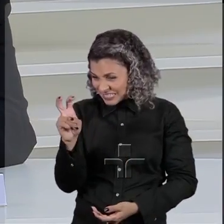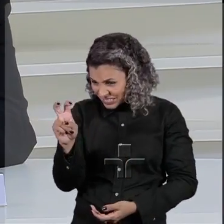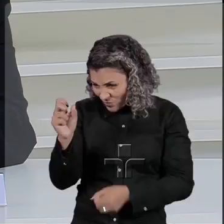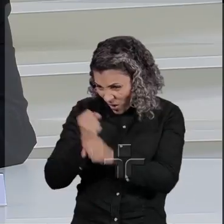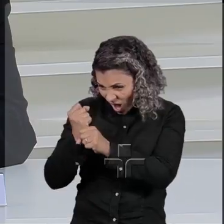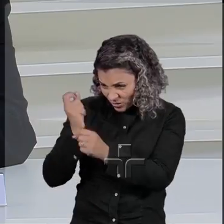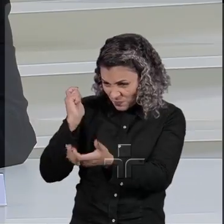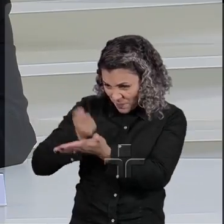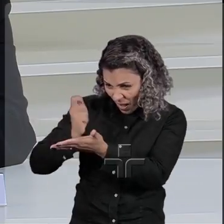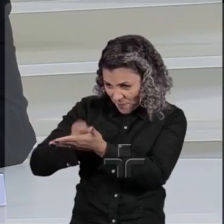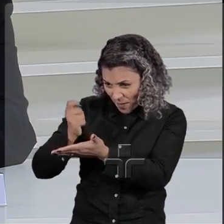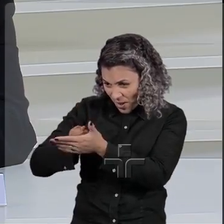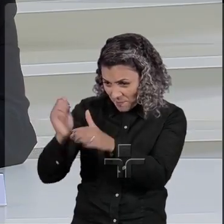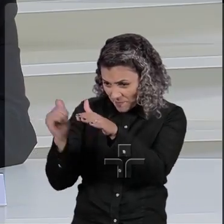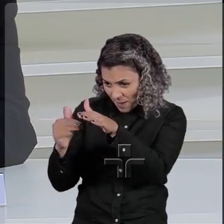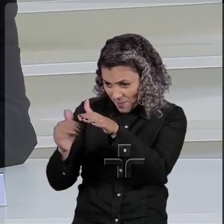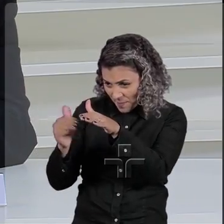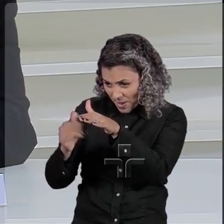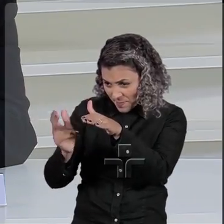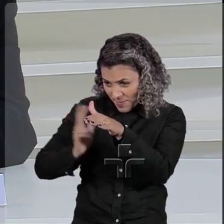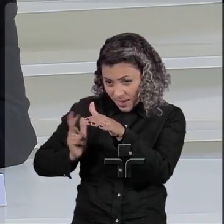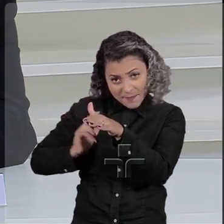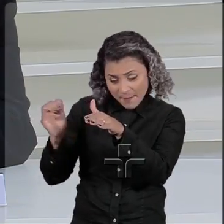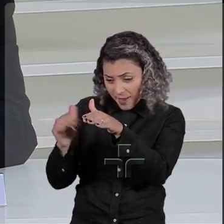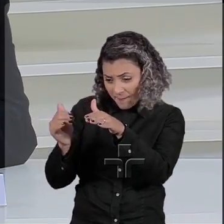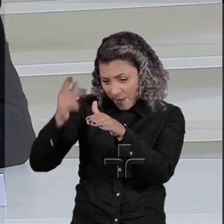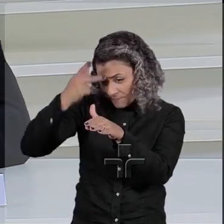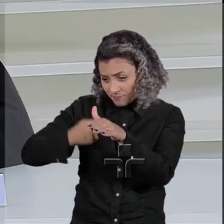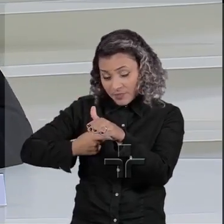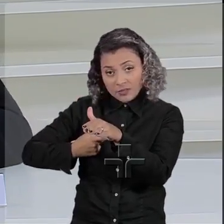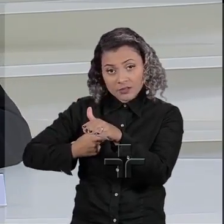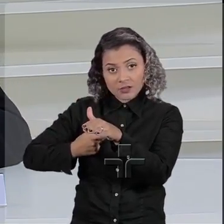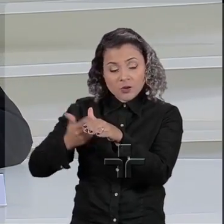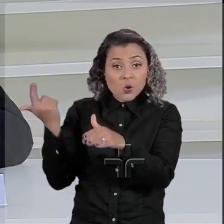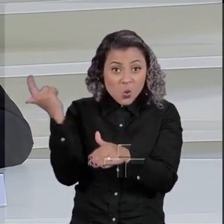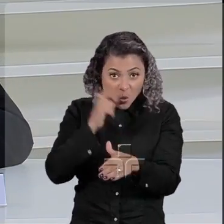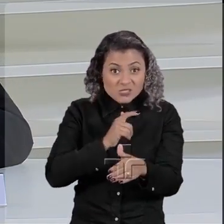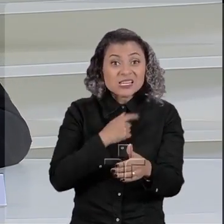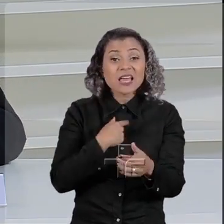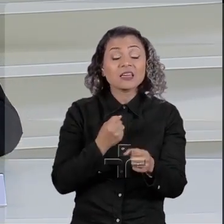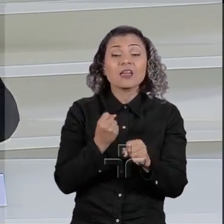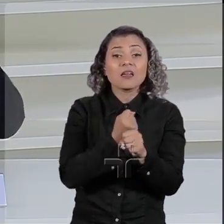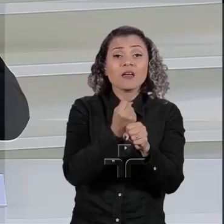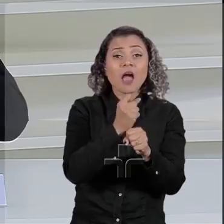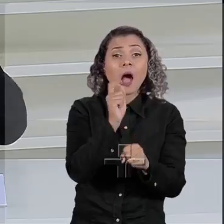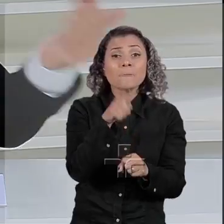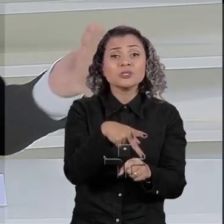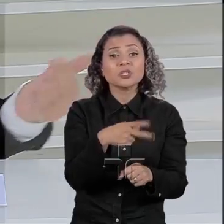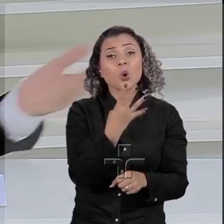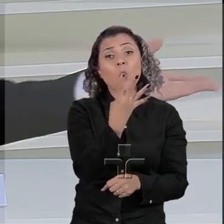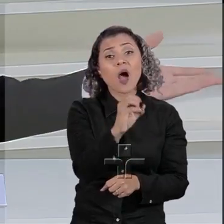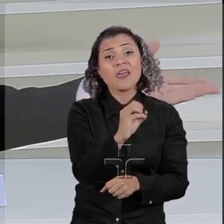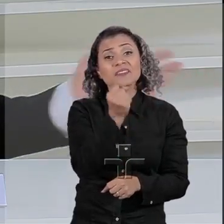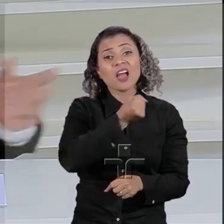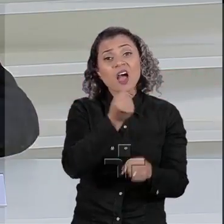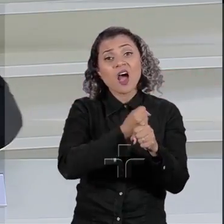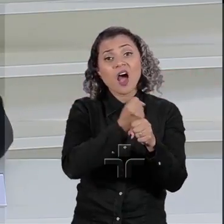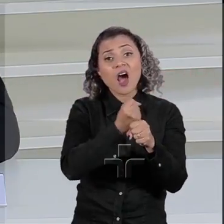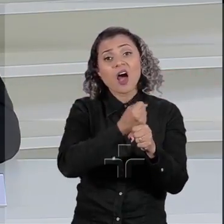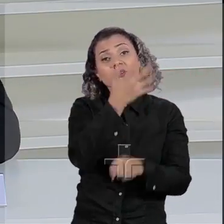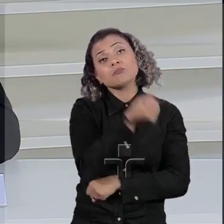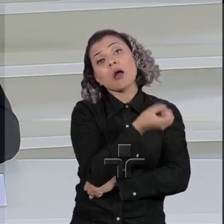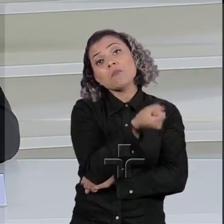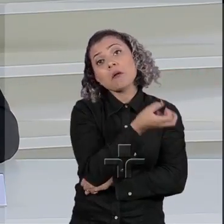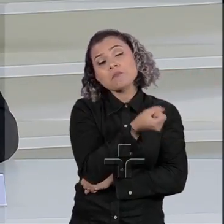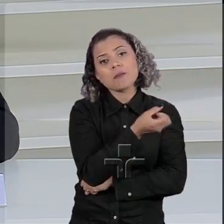de contribuição, de uma fração do seu rendimento, 40 anos de benefício integral. É uma